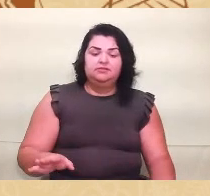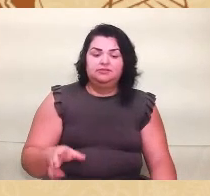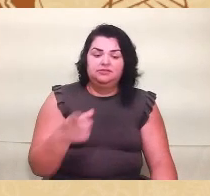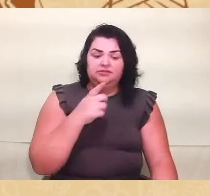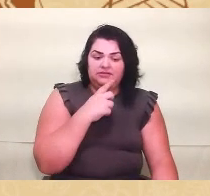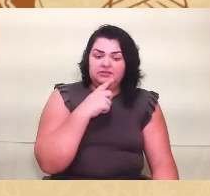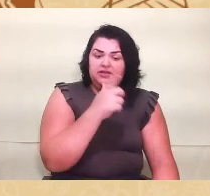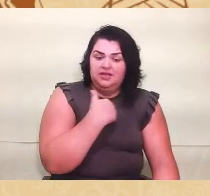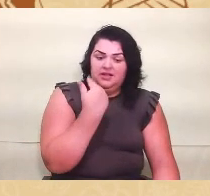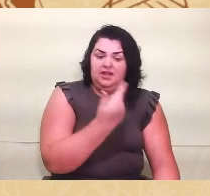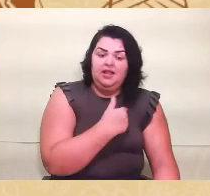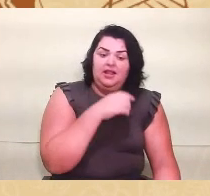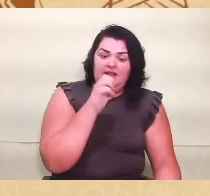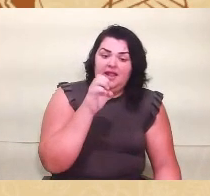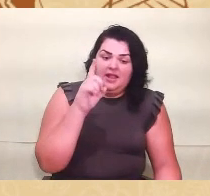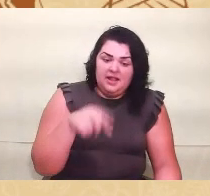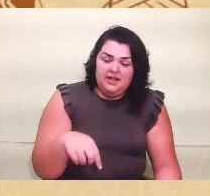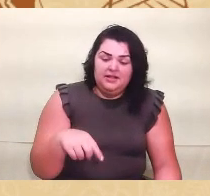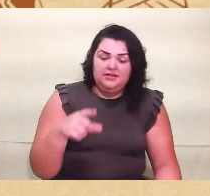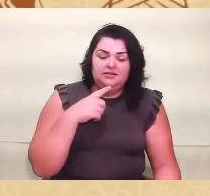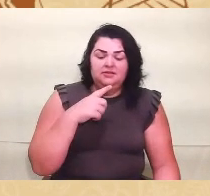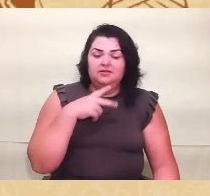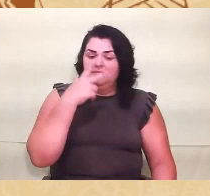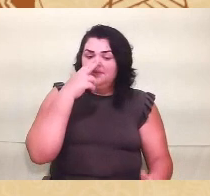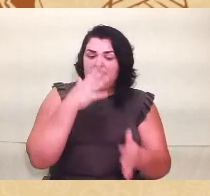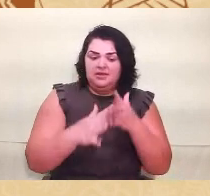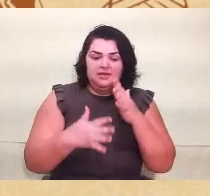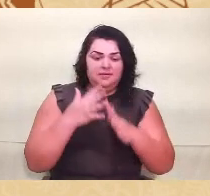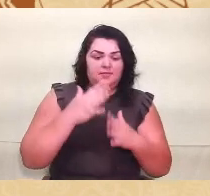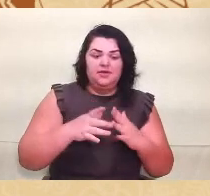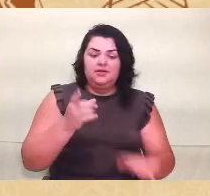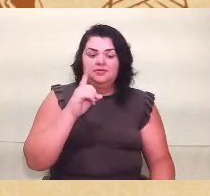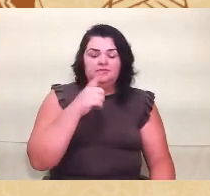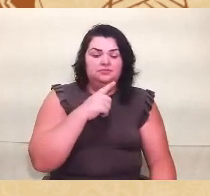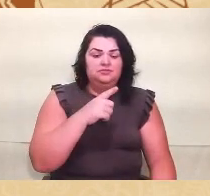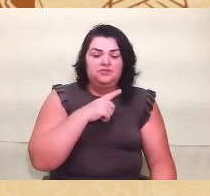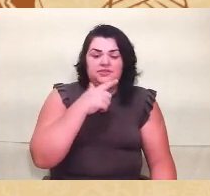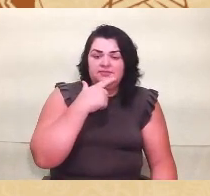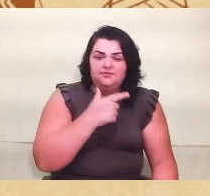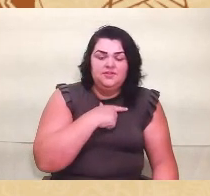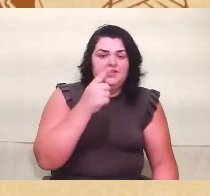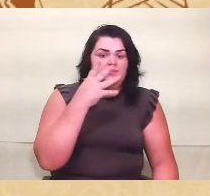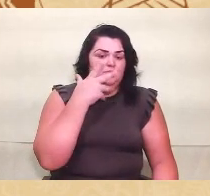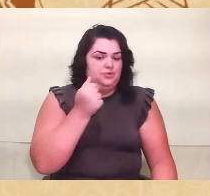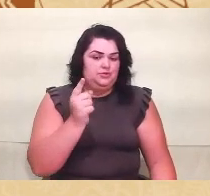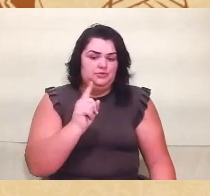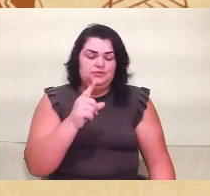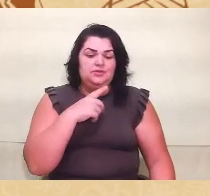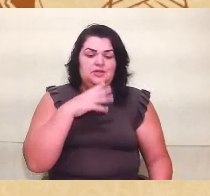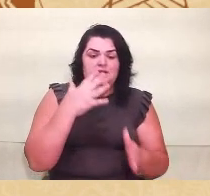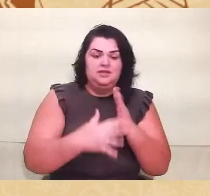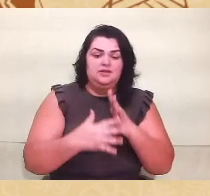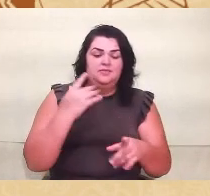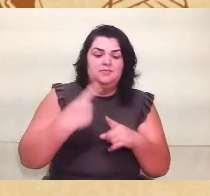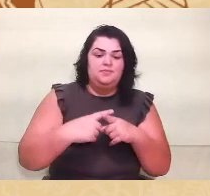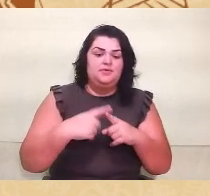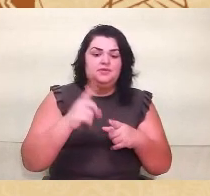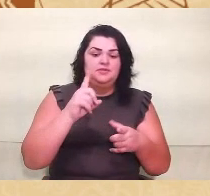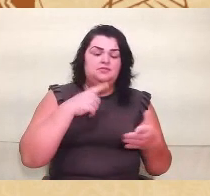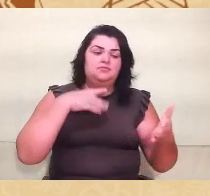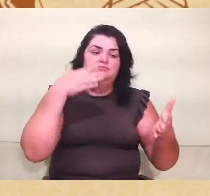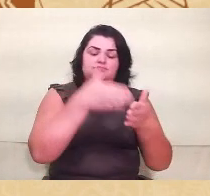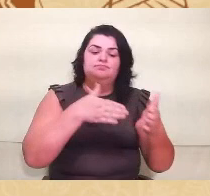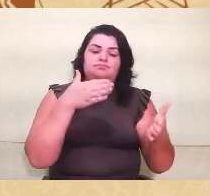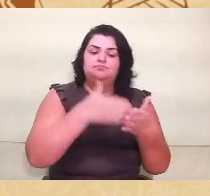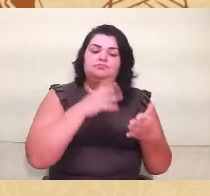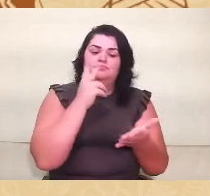sermos, ela incomoda, não porque a gente é feio, porque a gente é bonito, incomoda porque ela não bate, tá entendendo? Ela